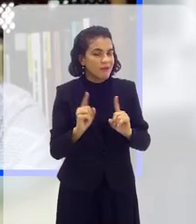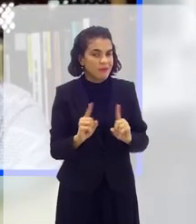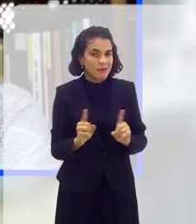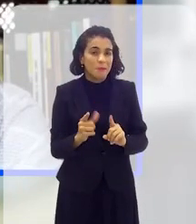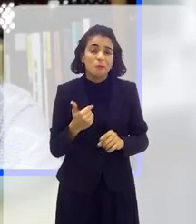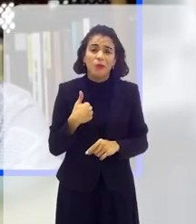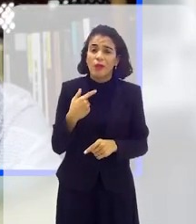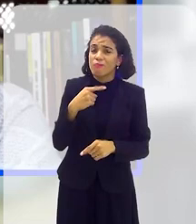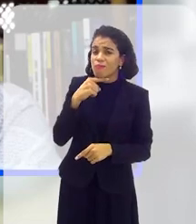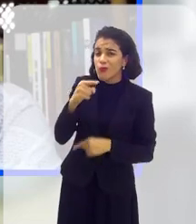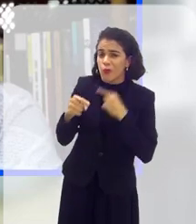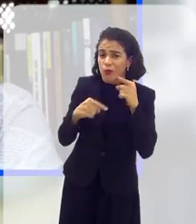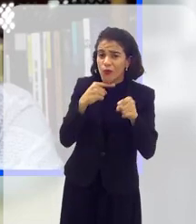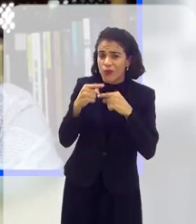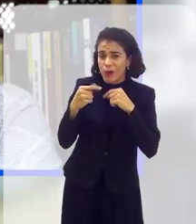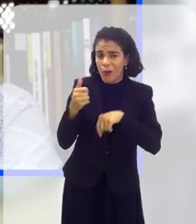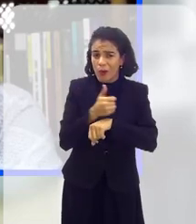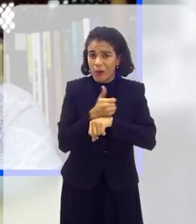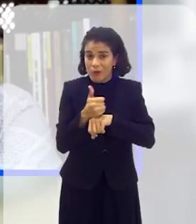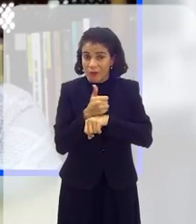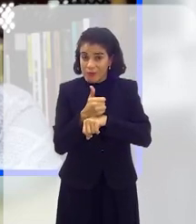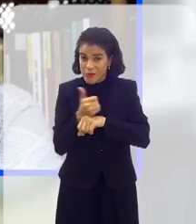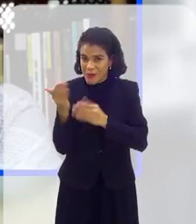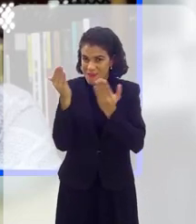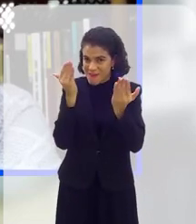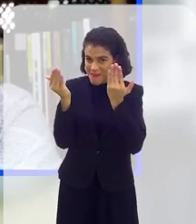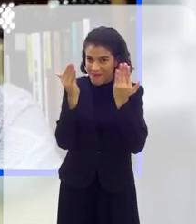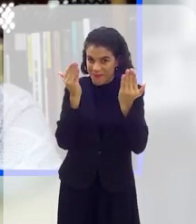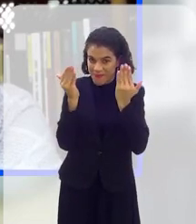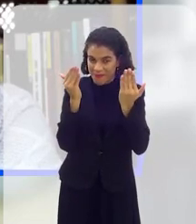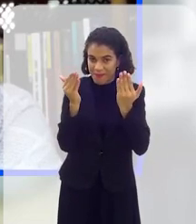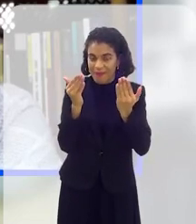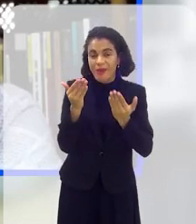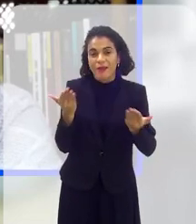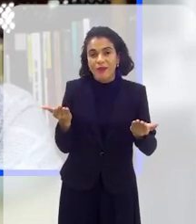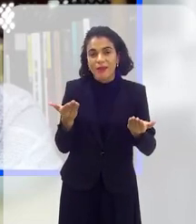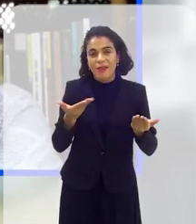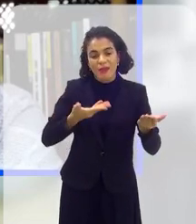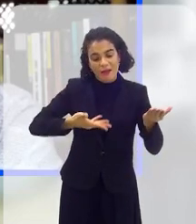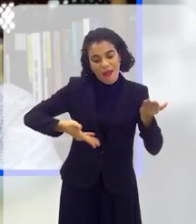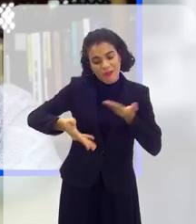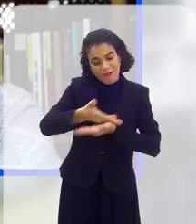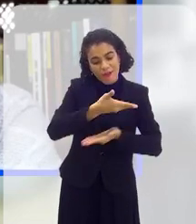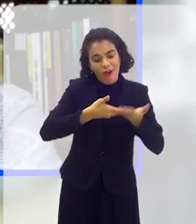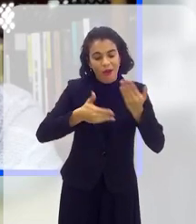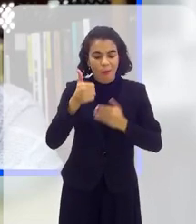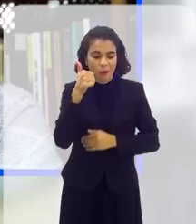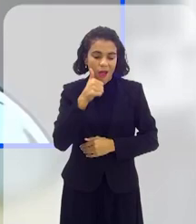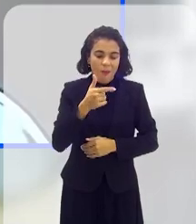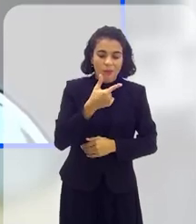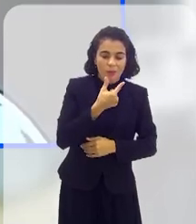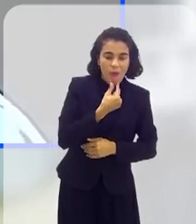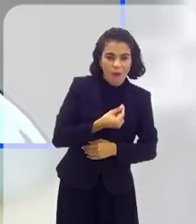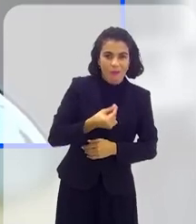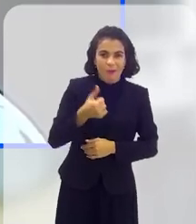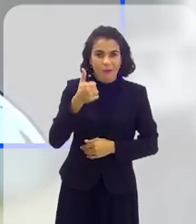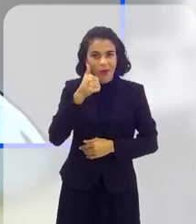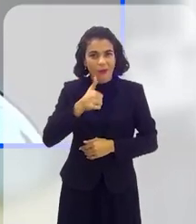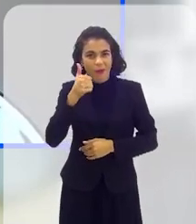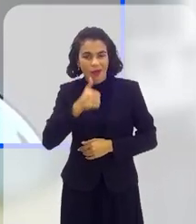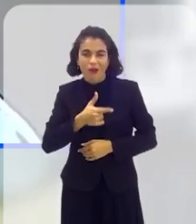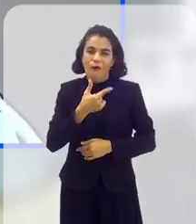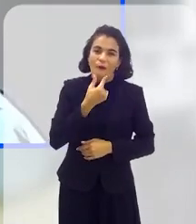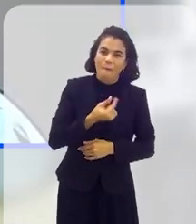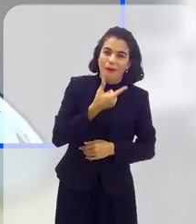não existe mais dúvida entre os profissionais da psicologia de que a homossexualidade é uma